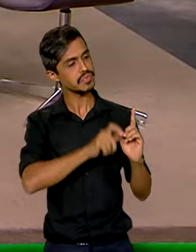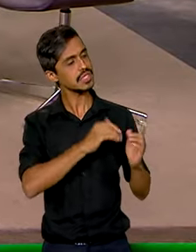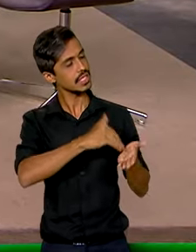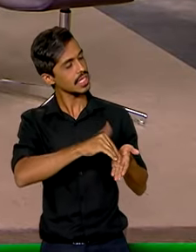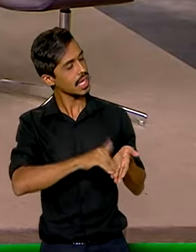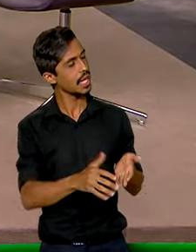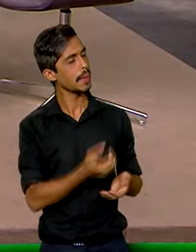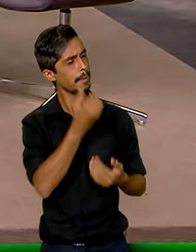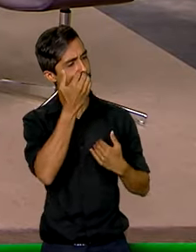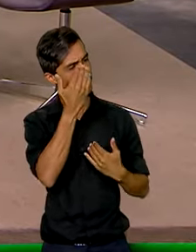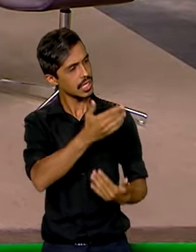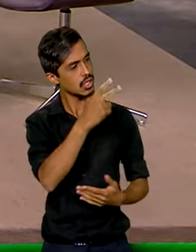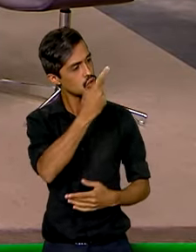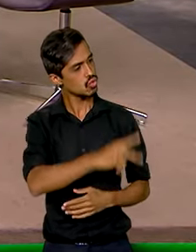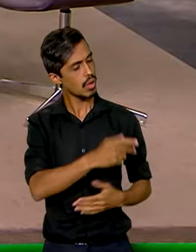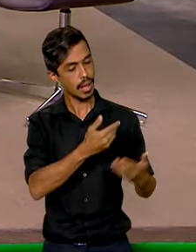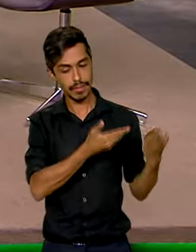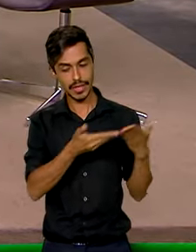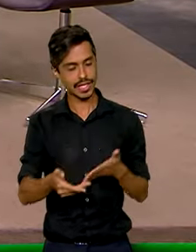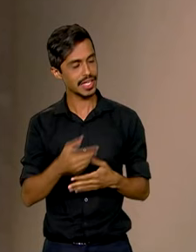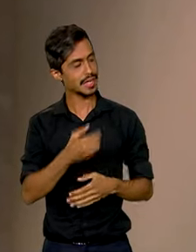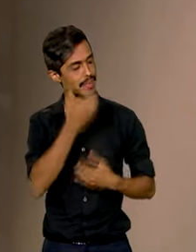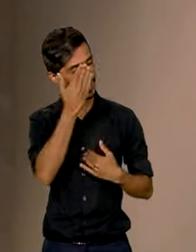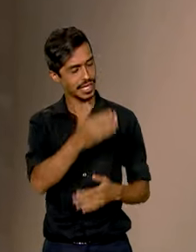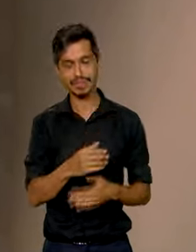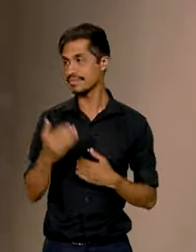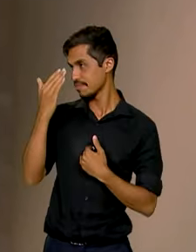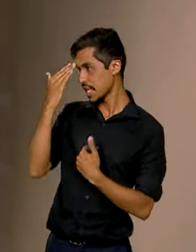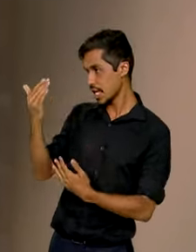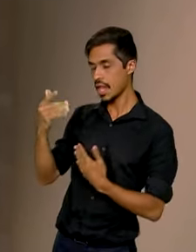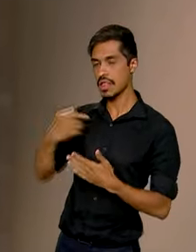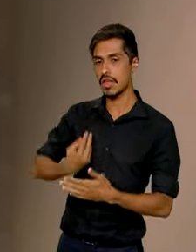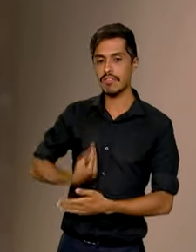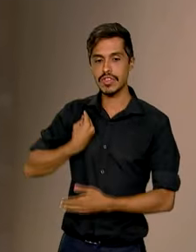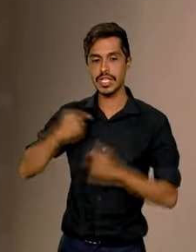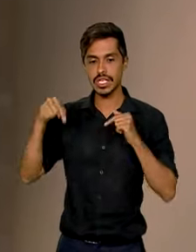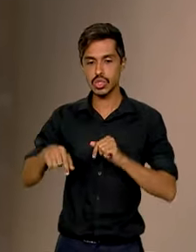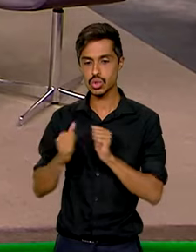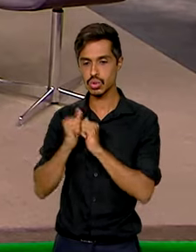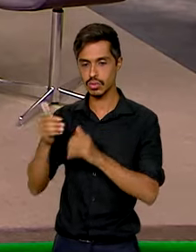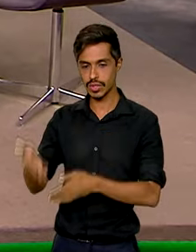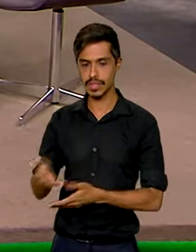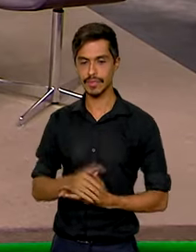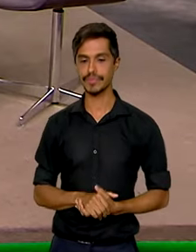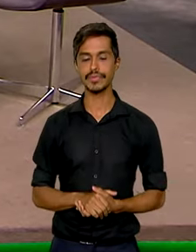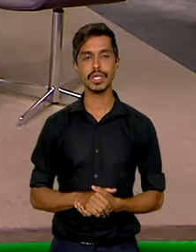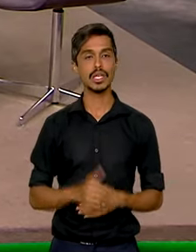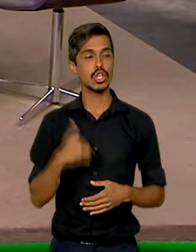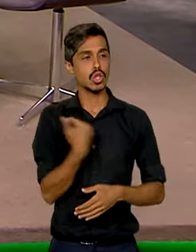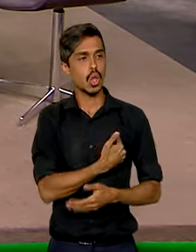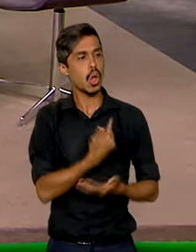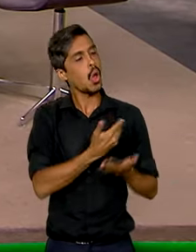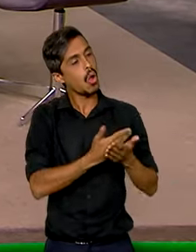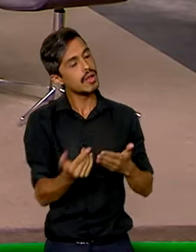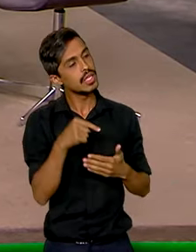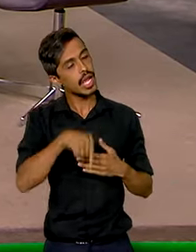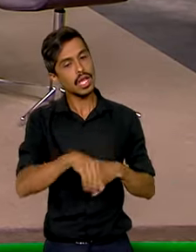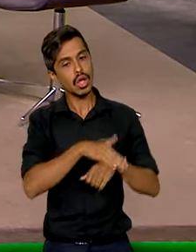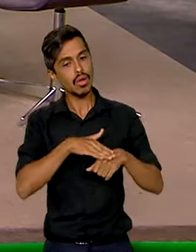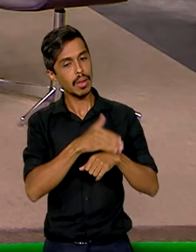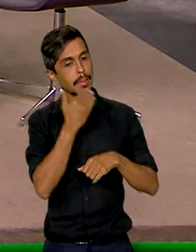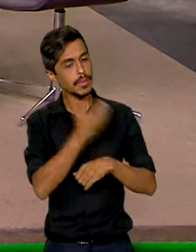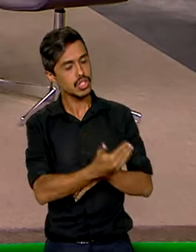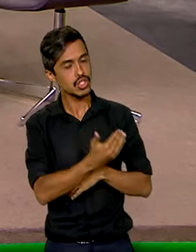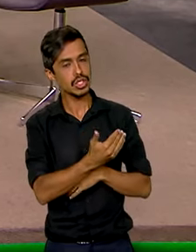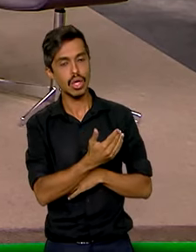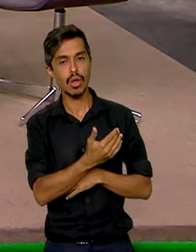muito obrigado pela sua presença, seja bem-vinda. Eu que agradeço, é um prazer estar aqui com vocês. E a gente começa essa conversa aqui pedindo para a